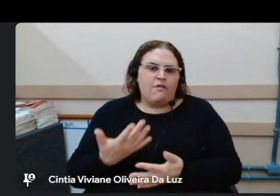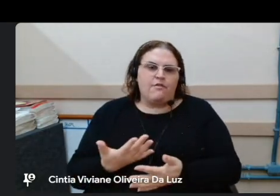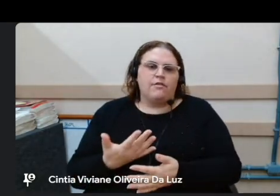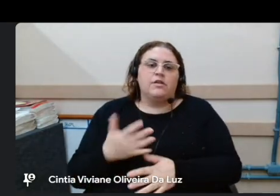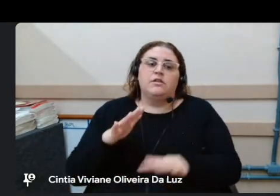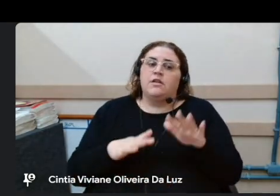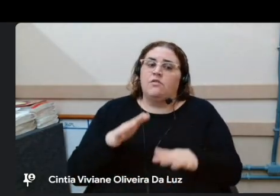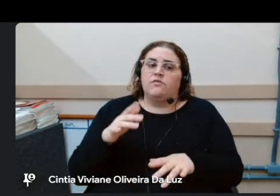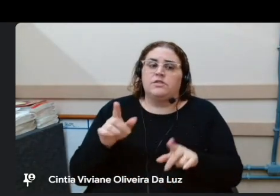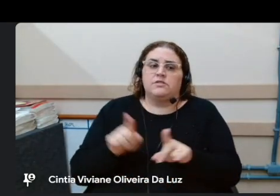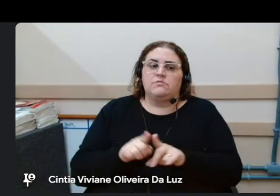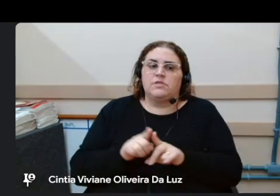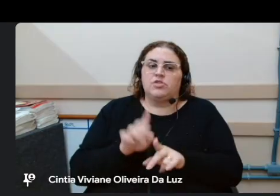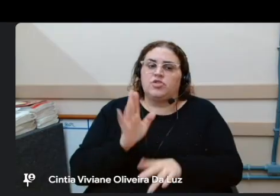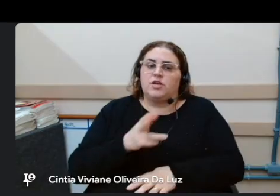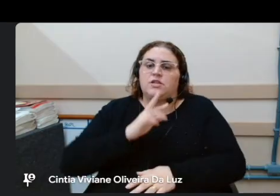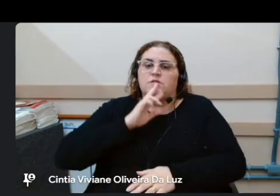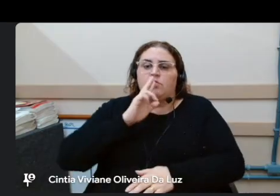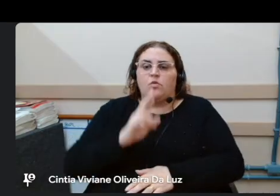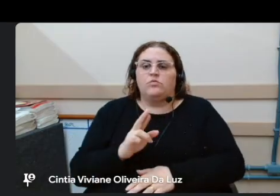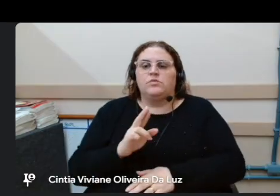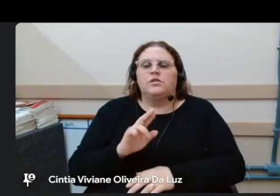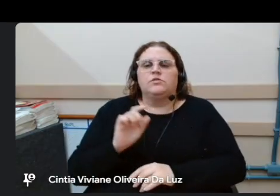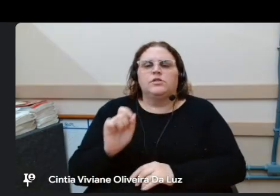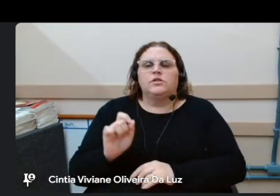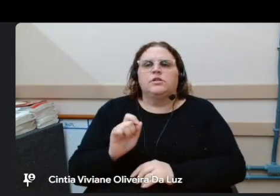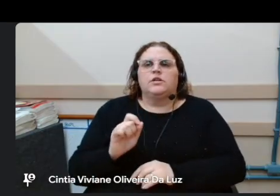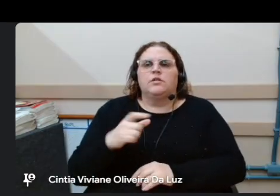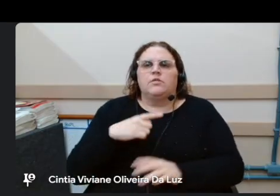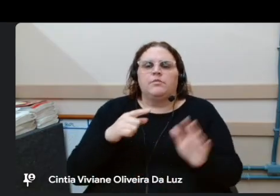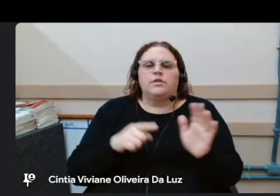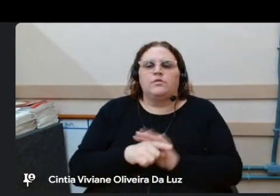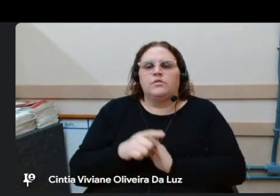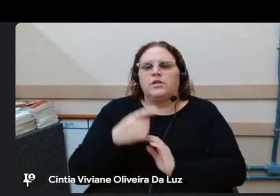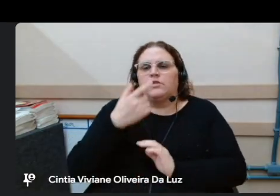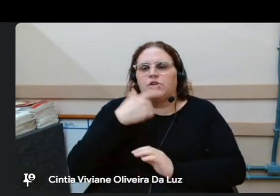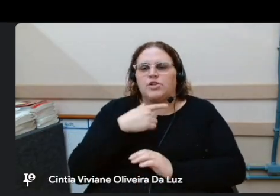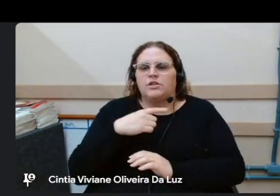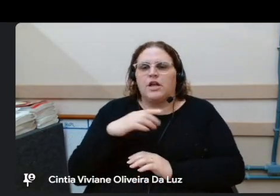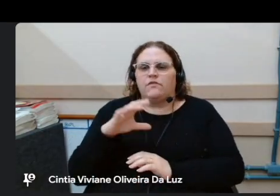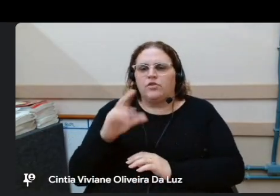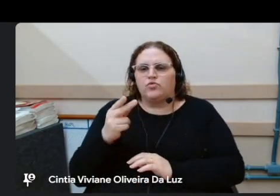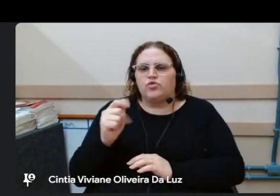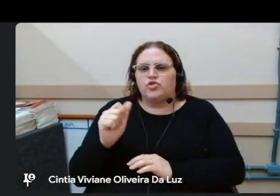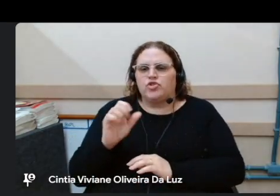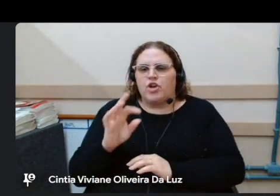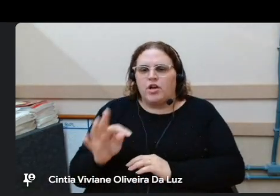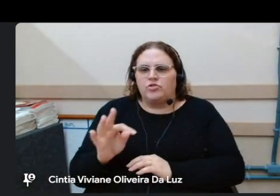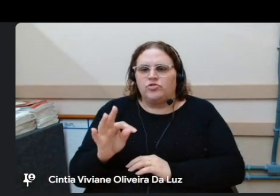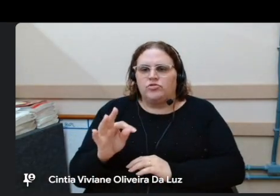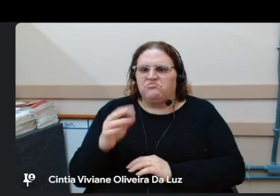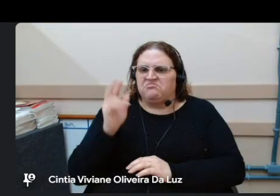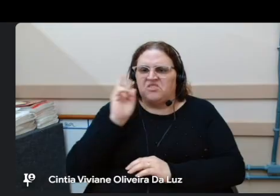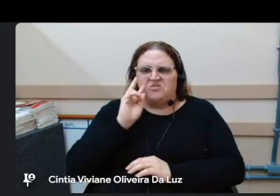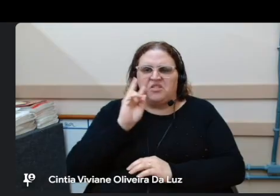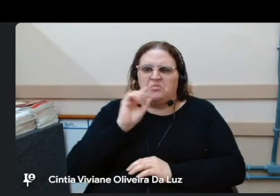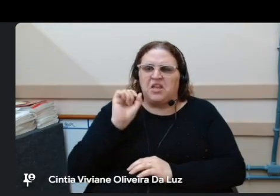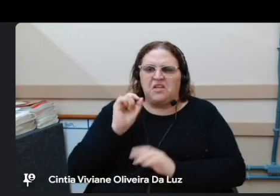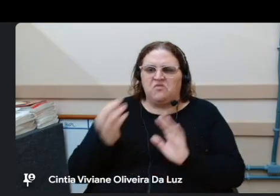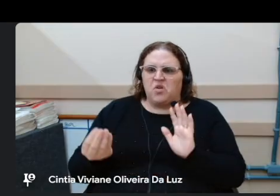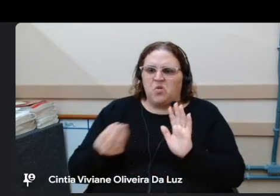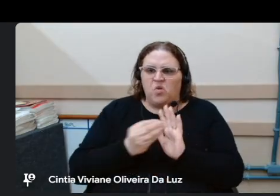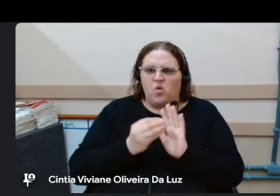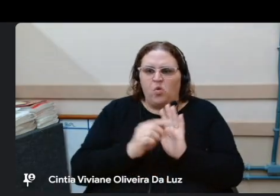um corpo mais saudável e talvez aqui eu já responda até o o uma pergunta que eu acho que tava no chat ali que eu não